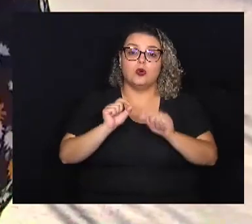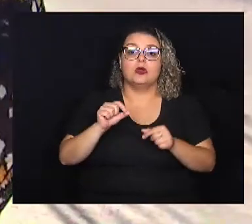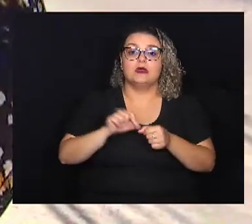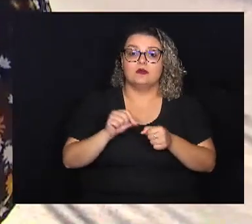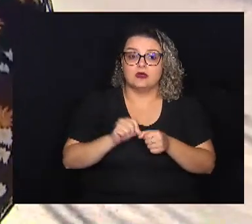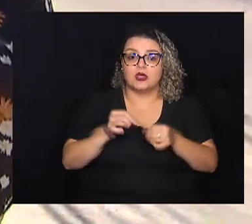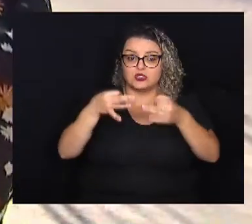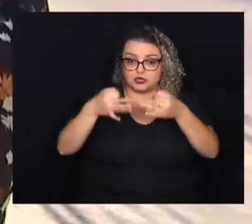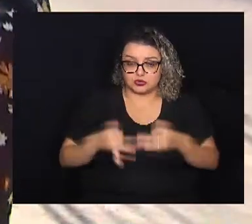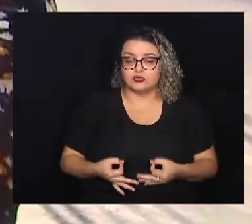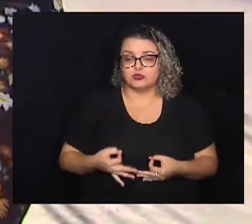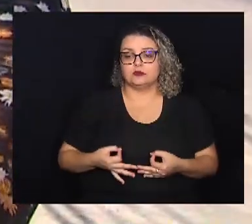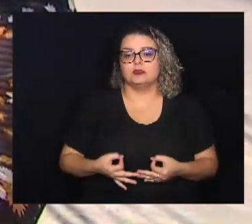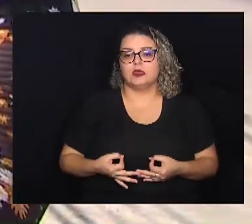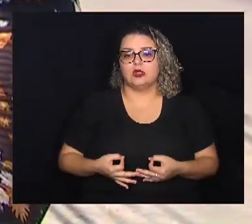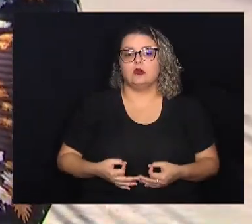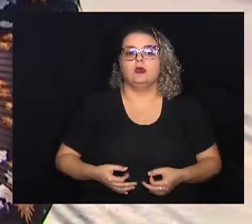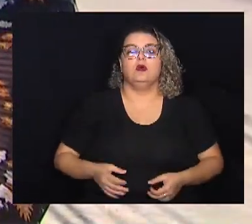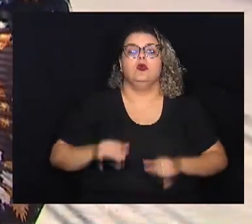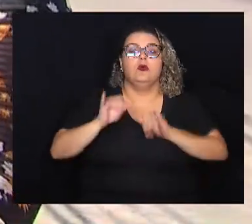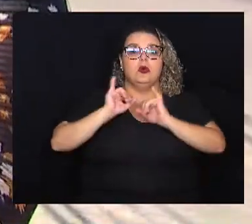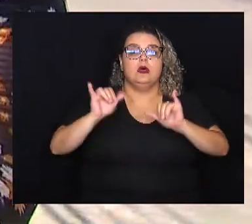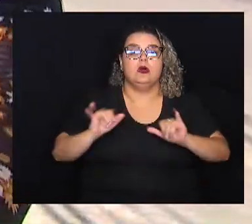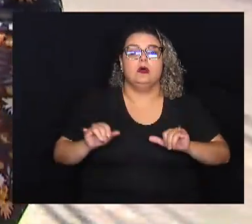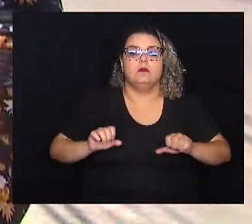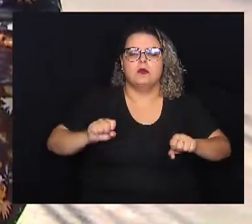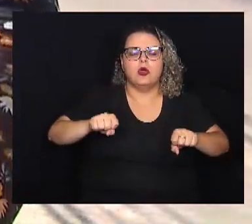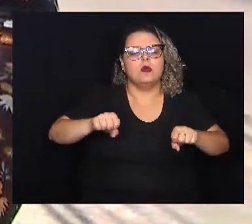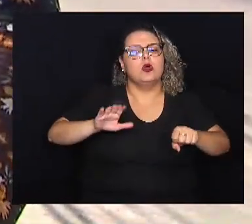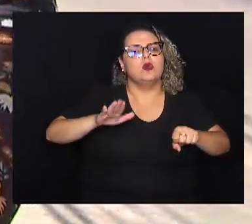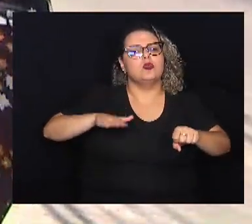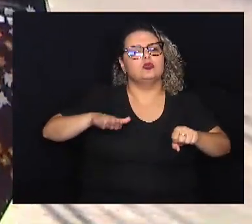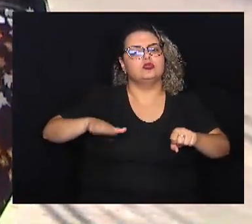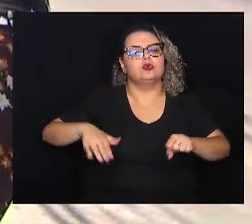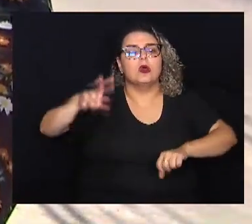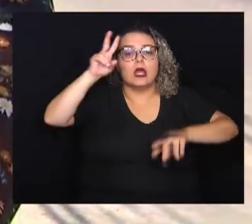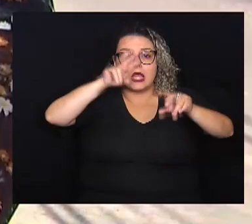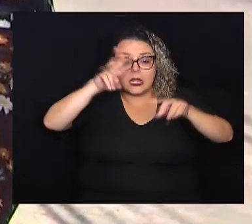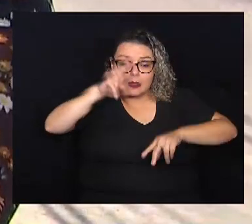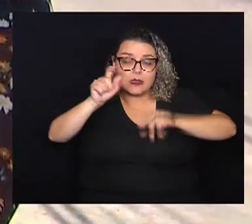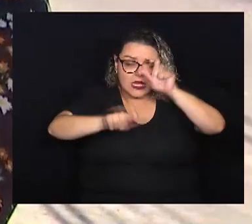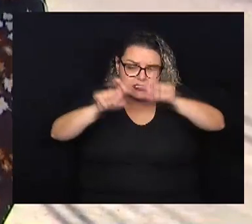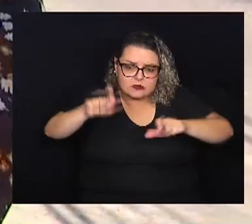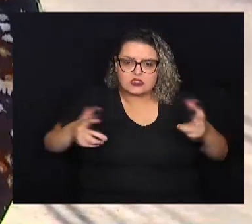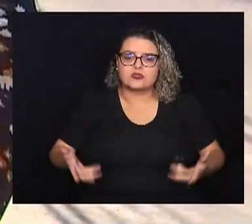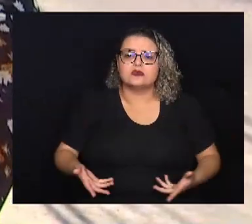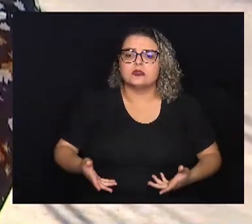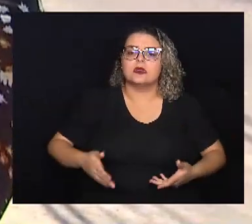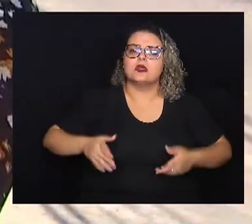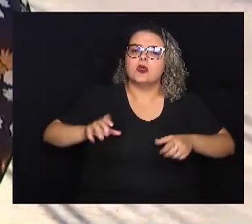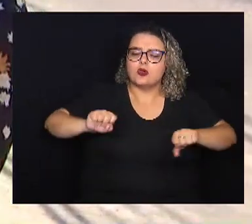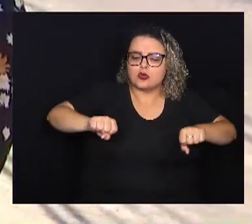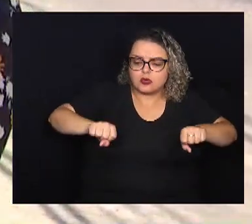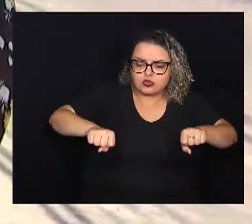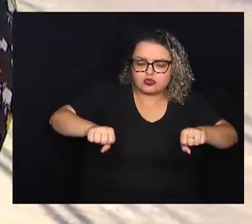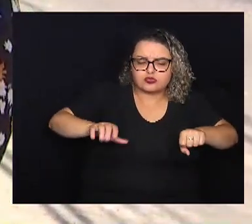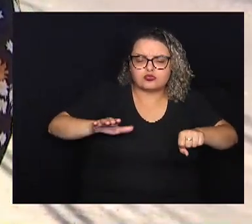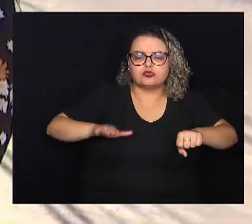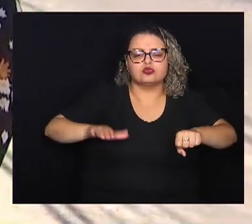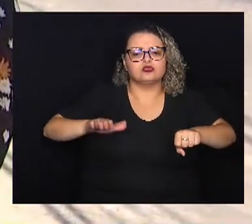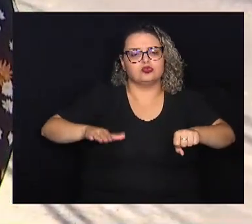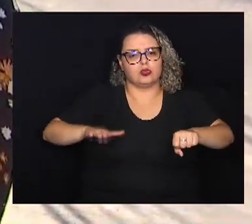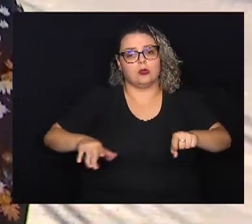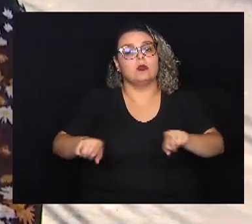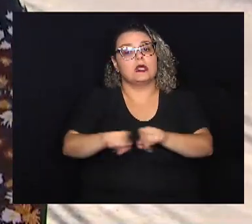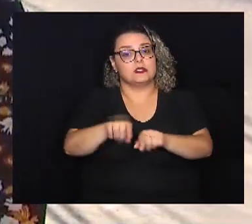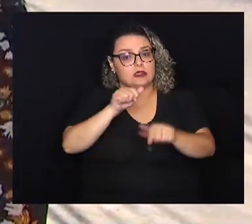justamente com a campanha Desacelera que a gente está trazendo esse ano é justamente lembrar as pessoas de que elas precisam reduzir a velocidade. Mas o álcool também é um fator